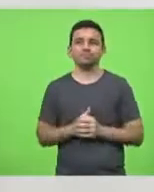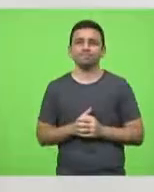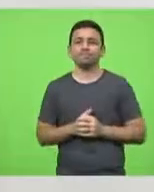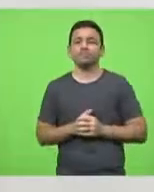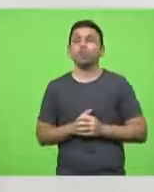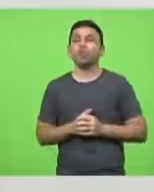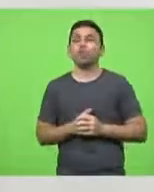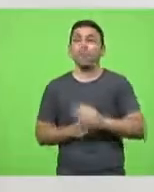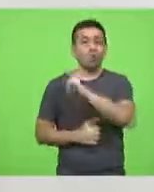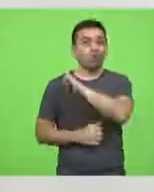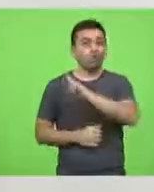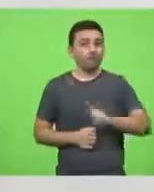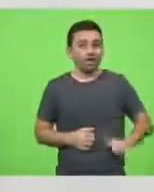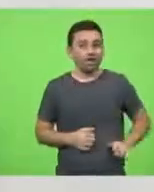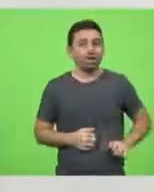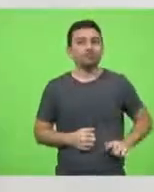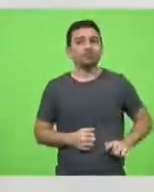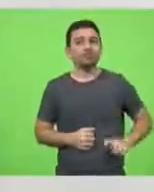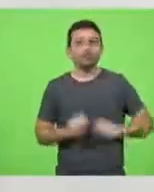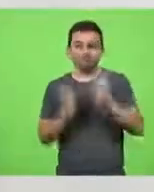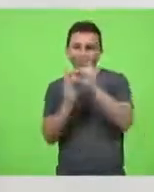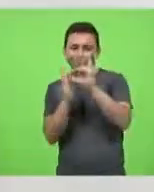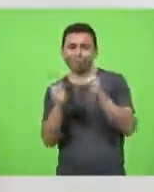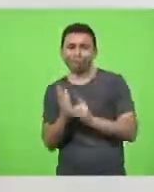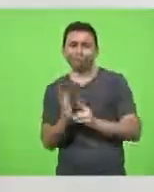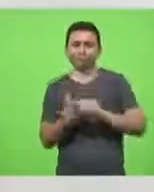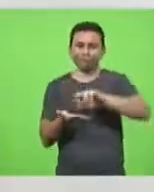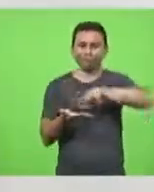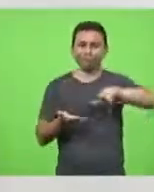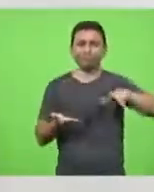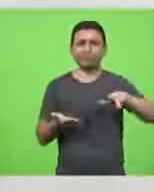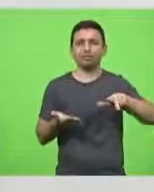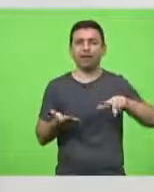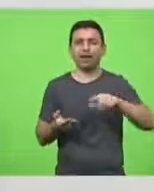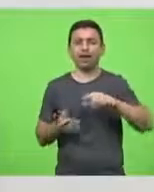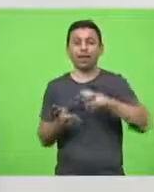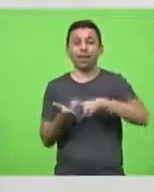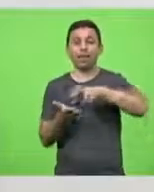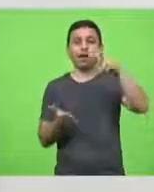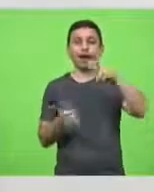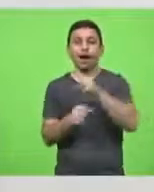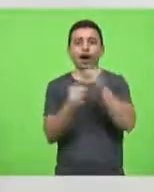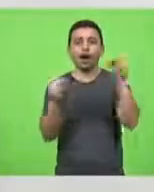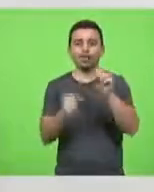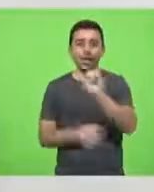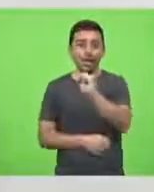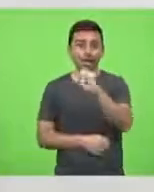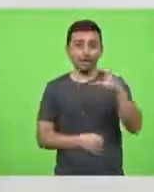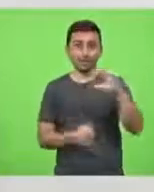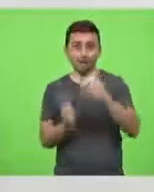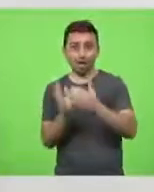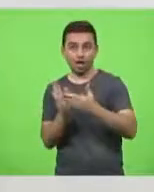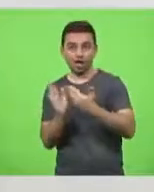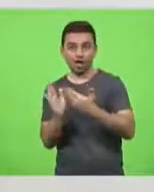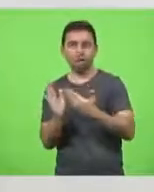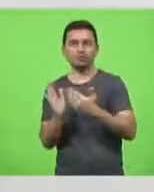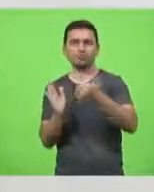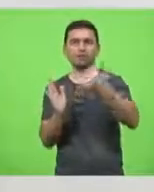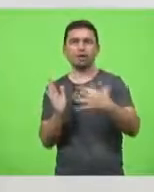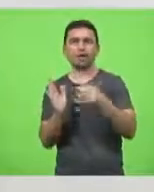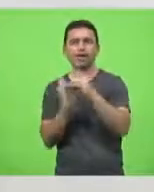que o governo está causando com seus decretos. E aí a gente acorda de manhã cedo e vê a INSS lixo comemorando medidas